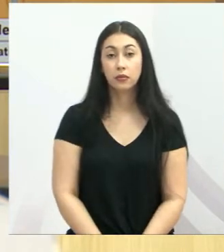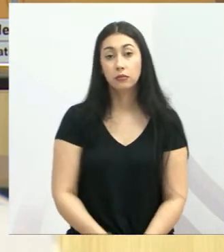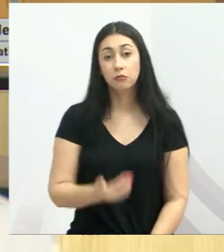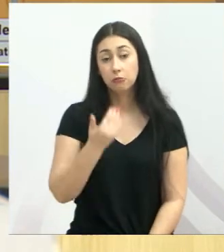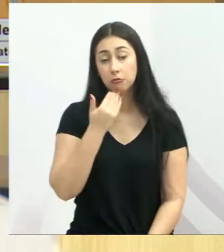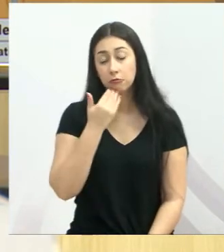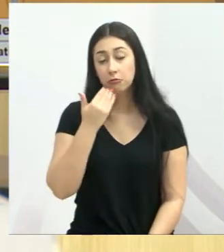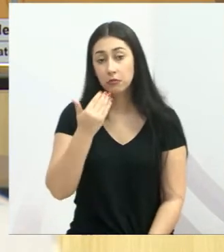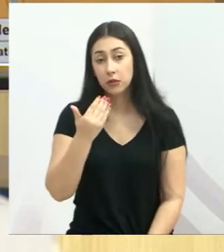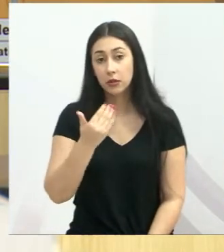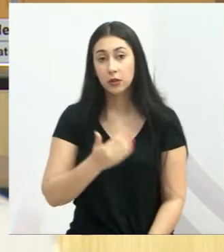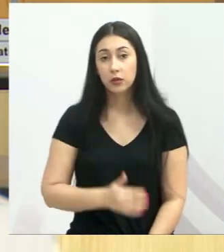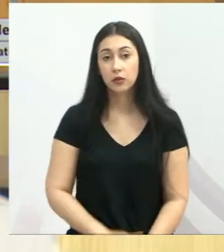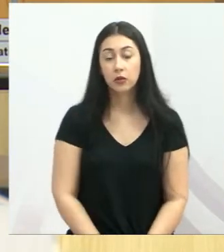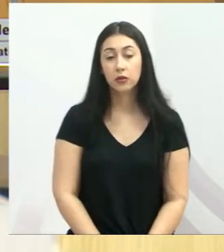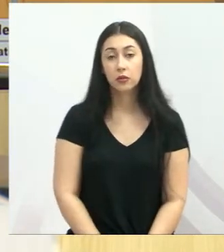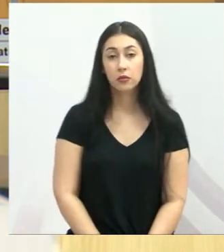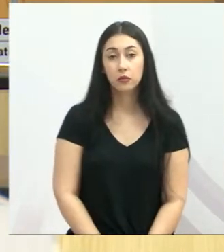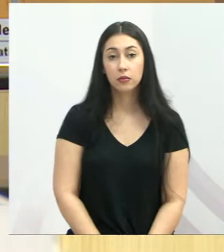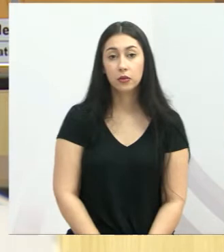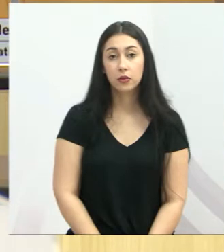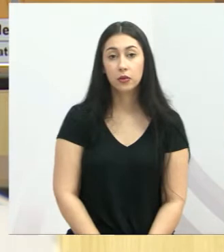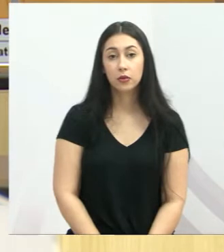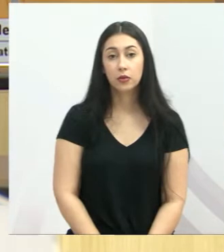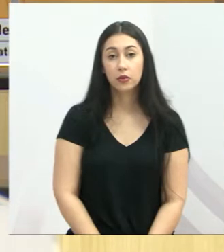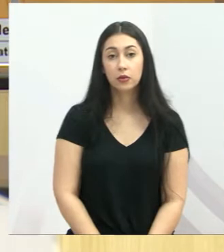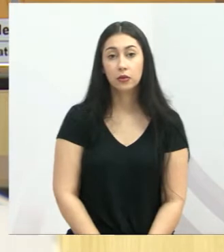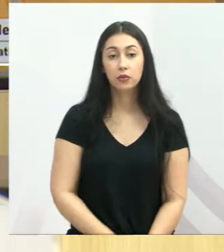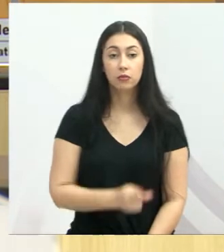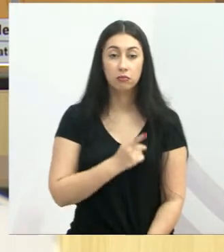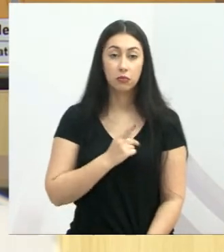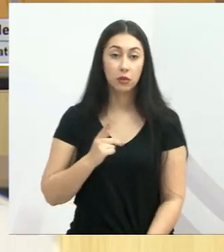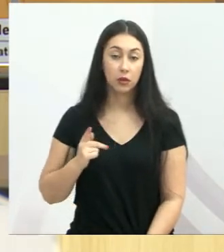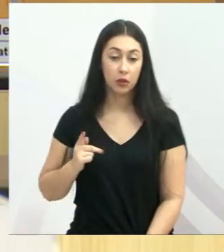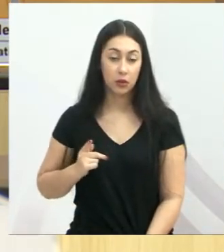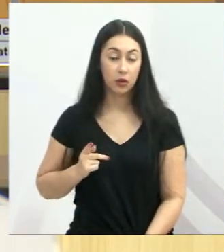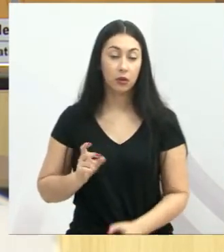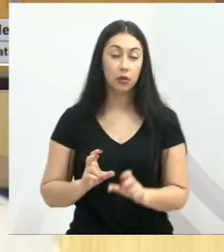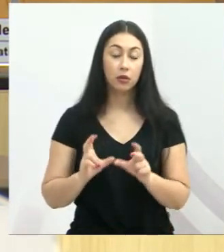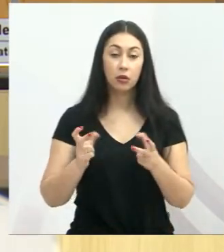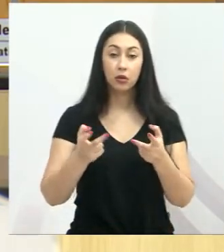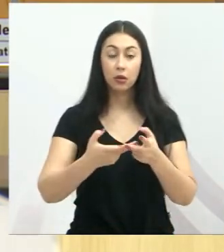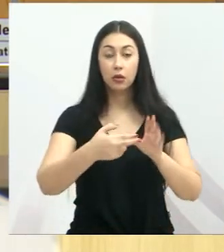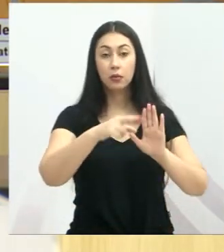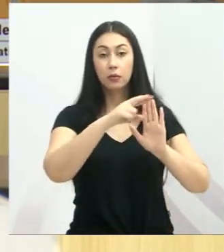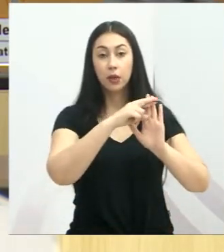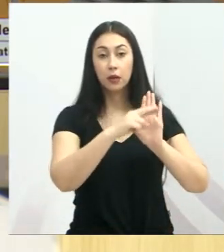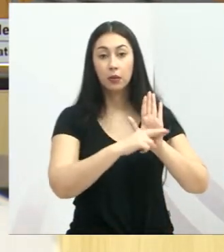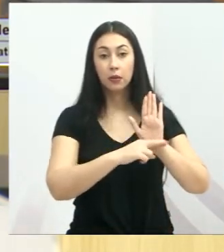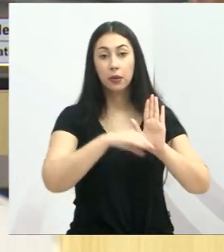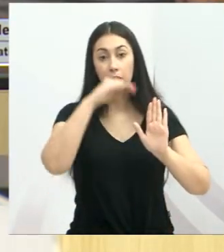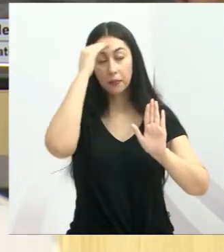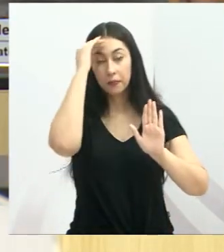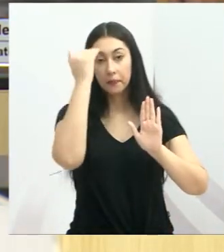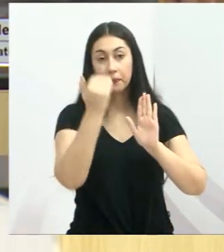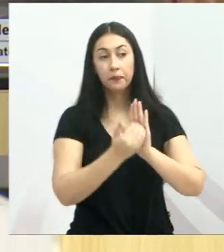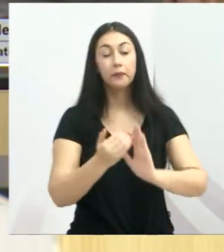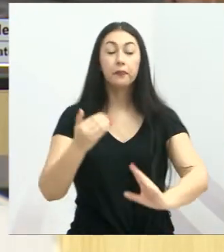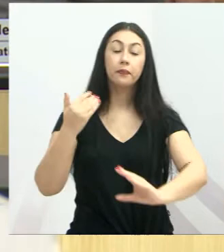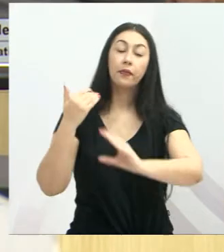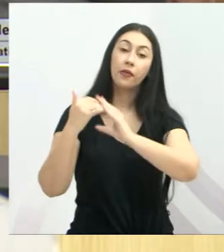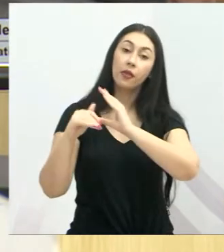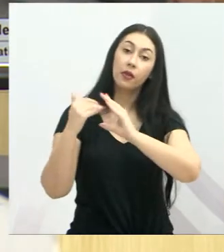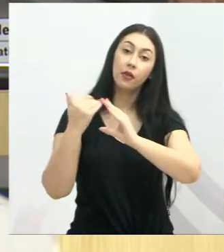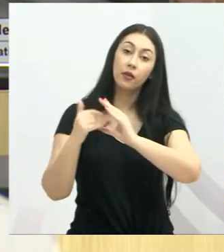Requeremos, ouvido e aprovado pelo egrégio plenário, cumpridas as formalidades regimentais, ser oficiado